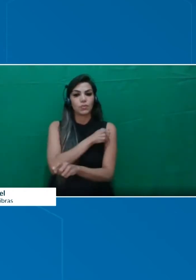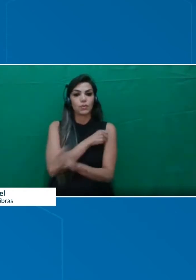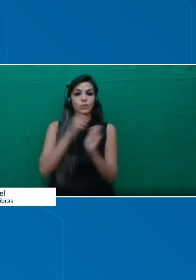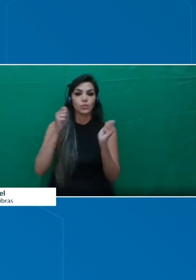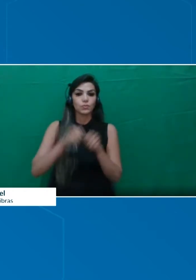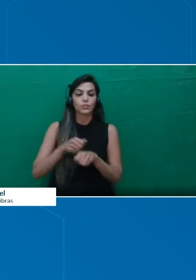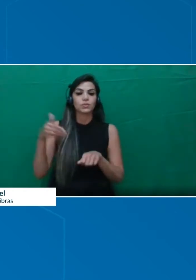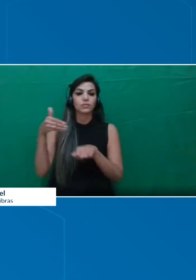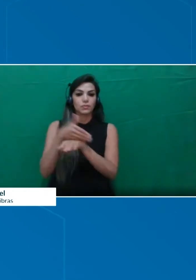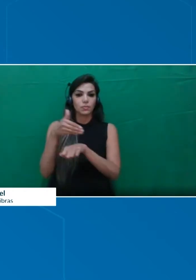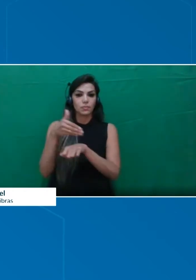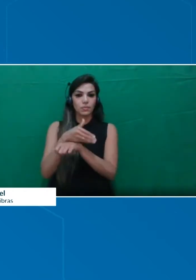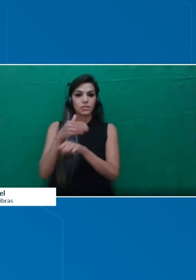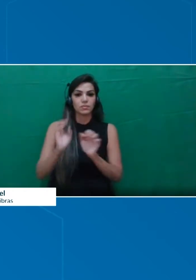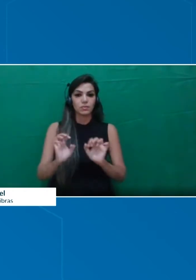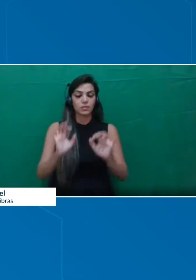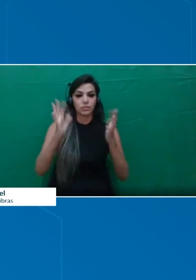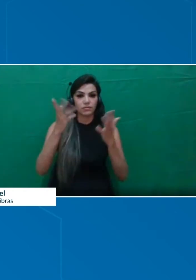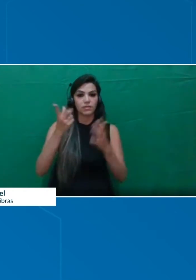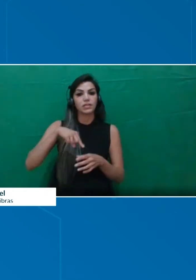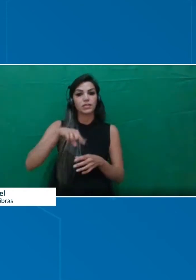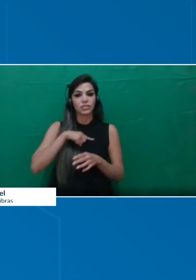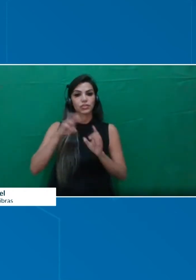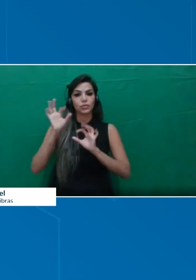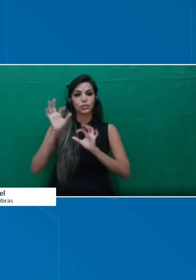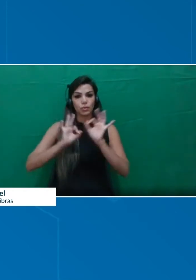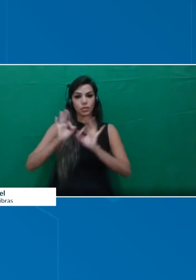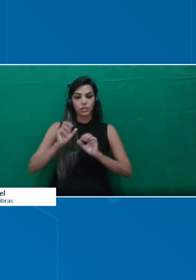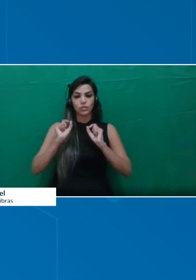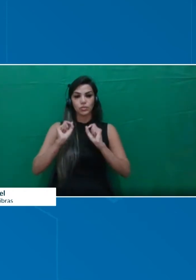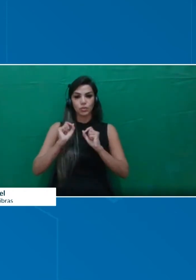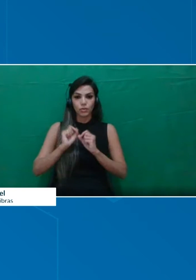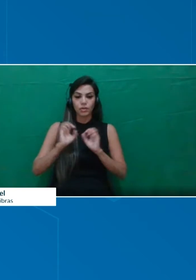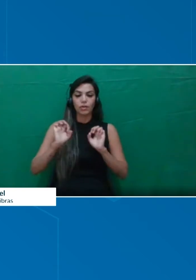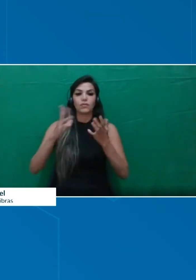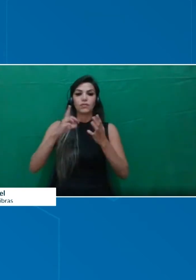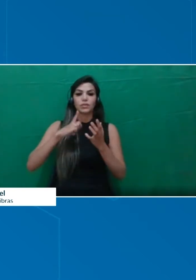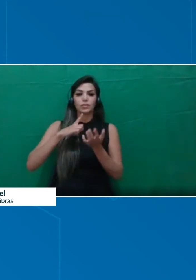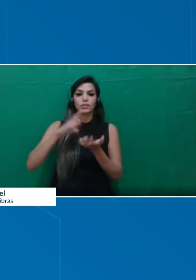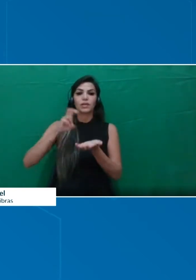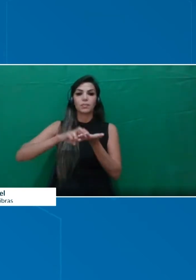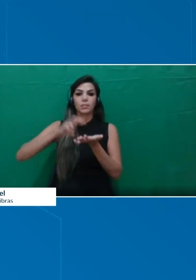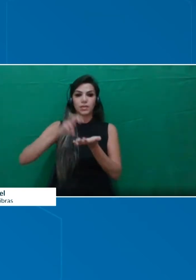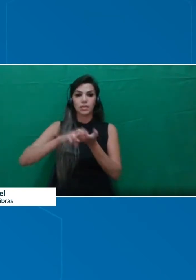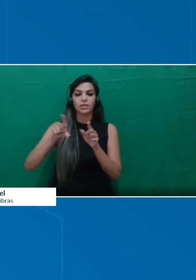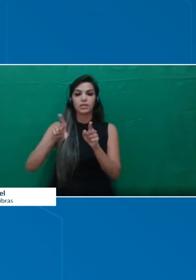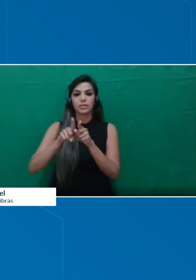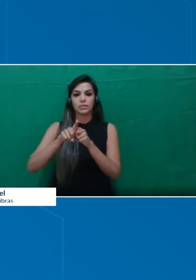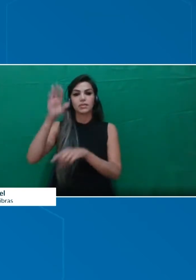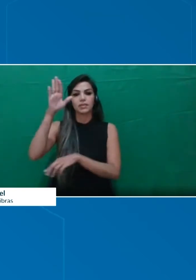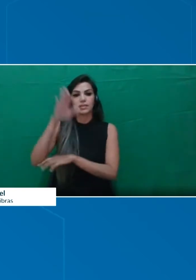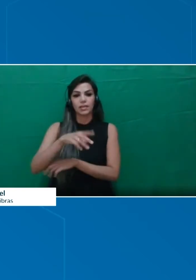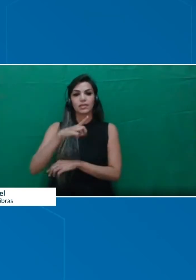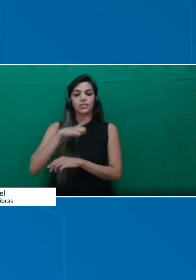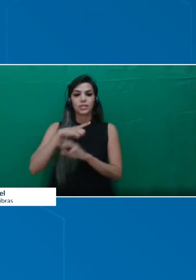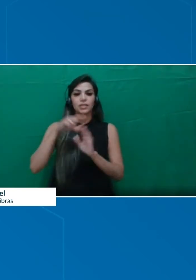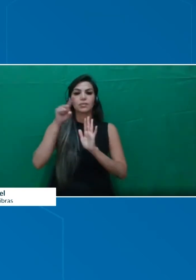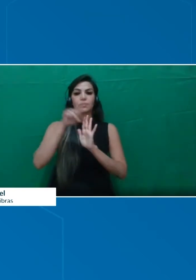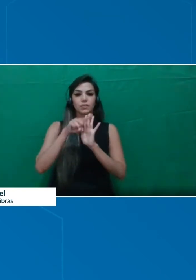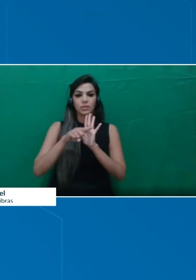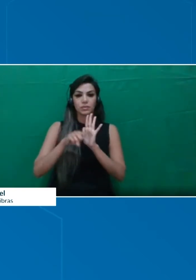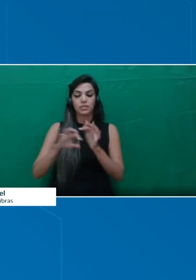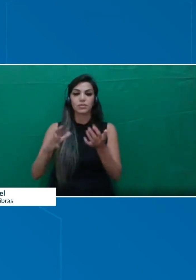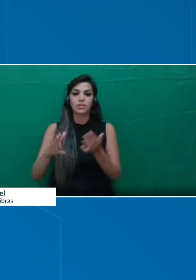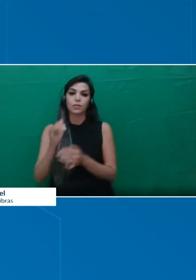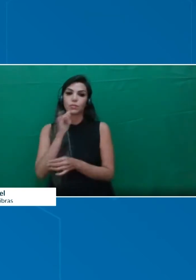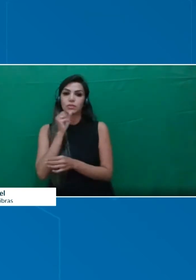cursos da universidade, a gente vai ter programação no período matutino e também no período vespertino. Então, aqueles estudantes que estão com